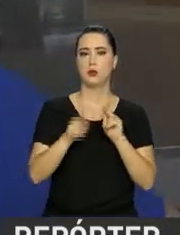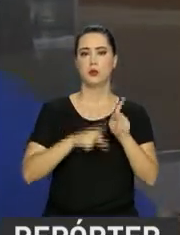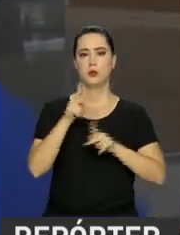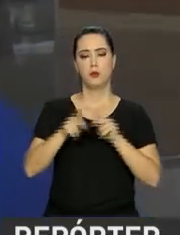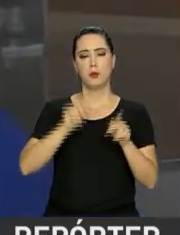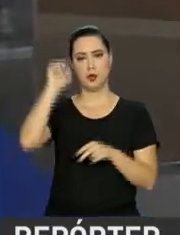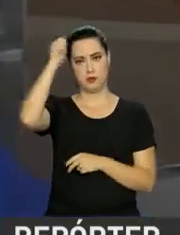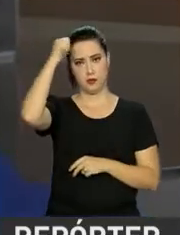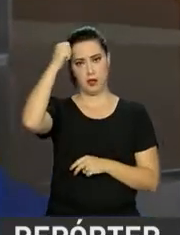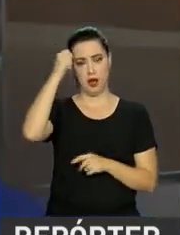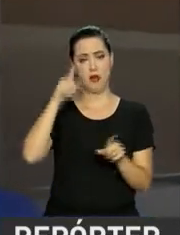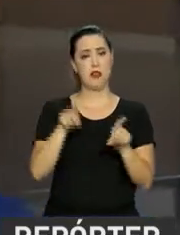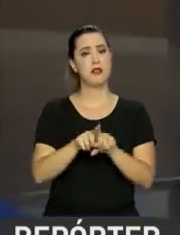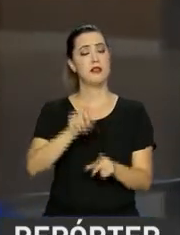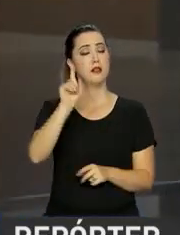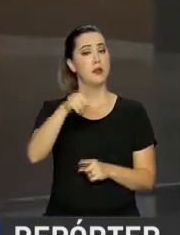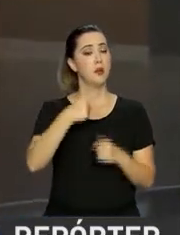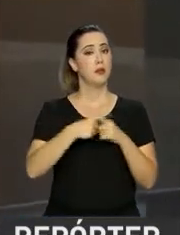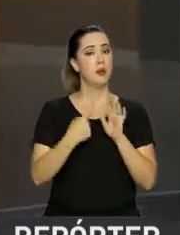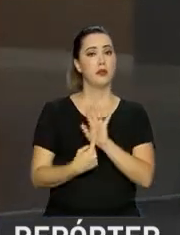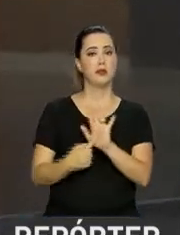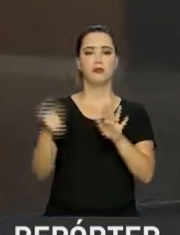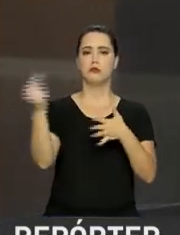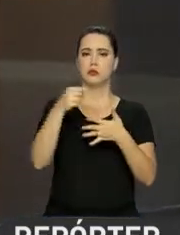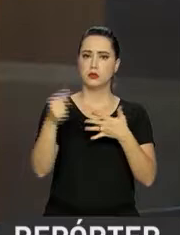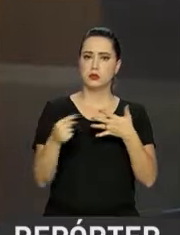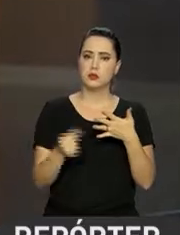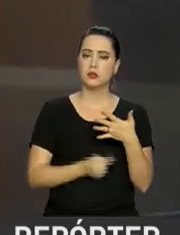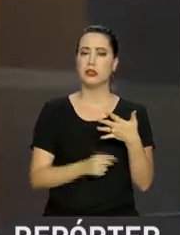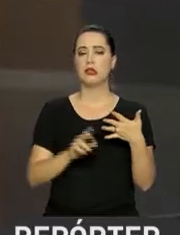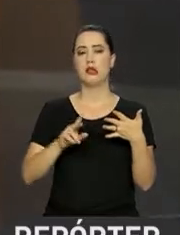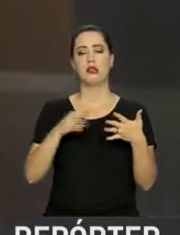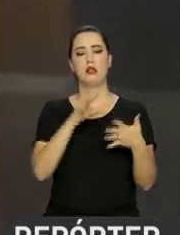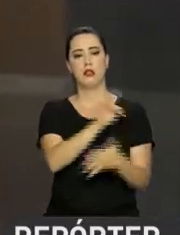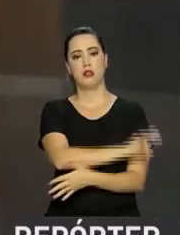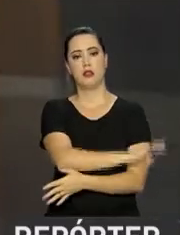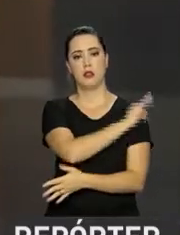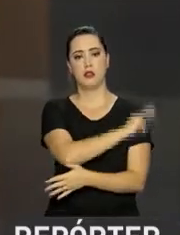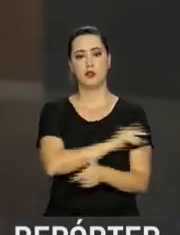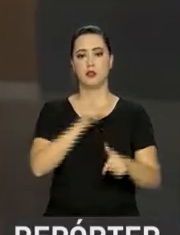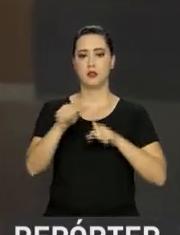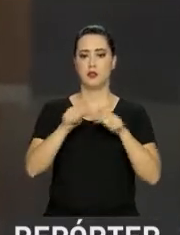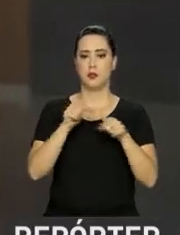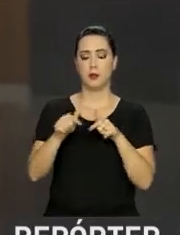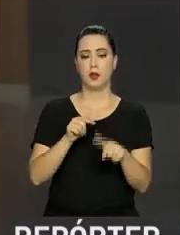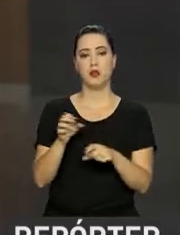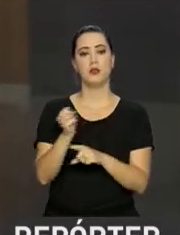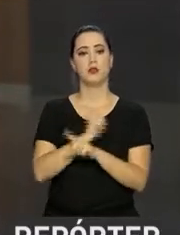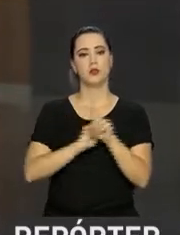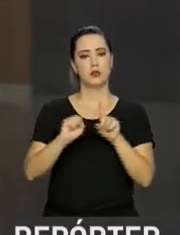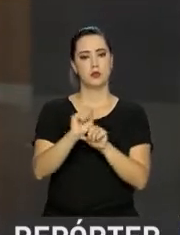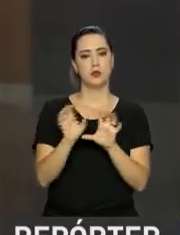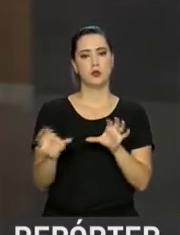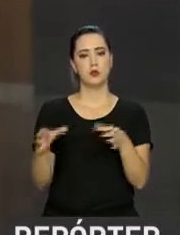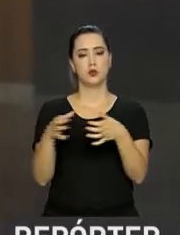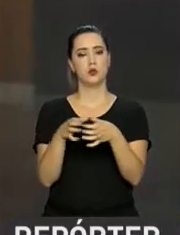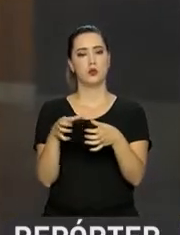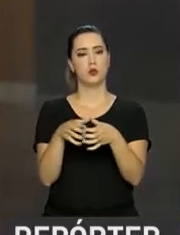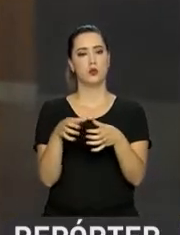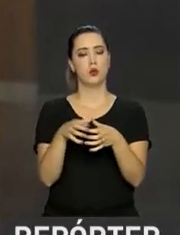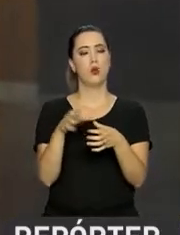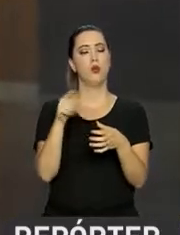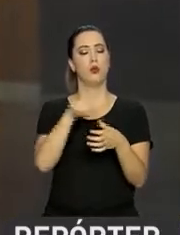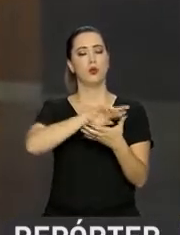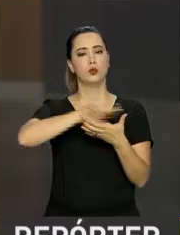negra esse documento prevê orientações técnicas para o trabalho social com a população negra e com as comunidades quilombolas